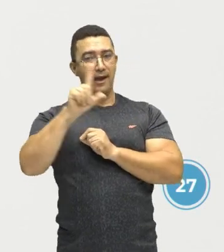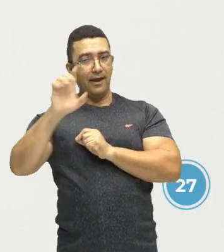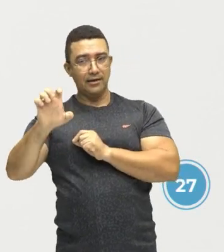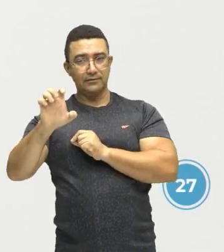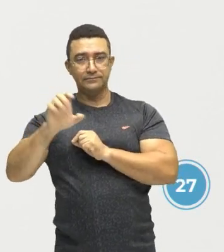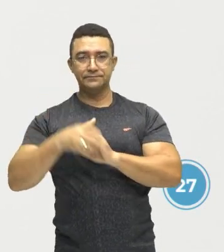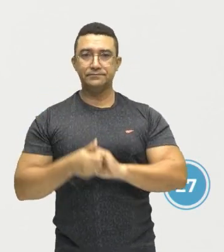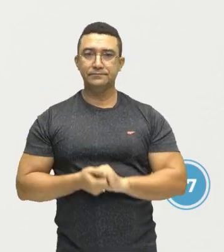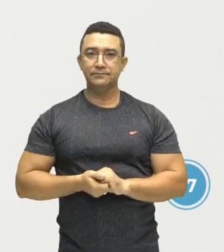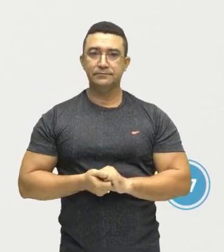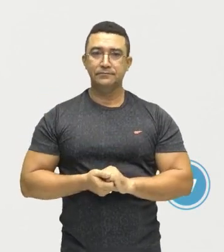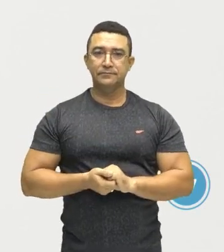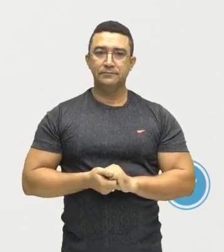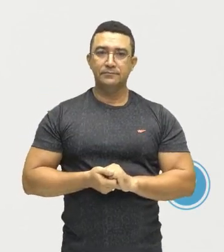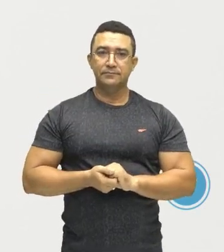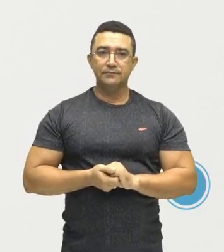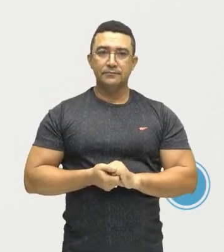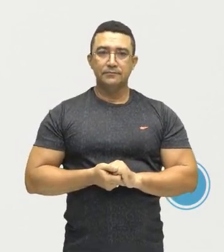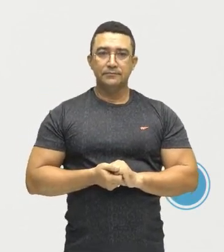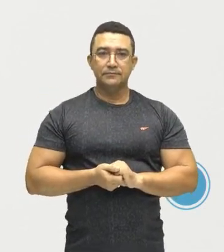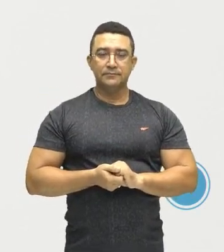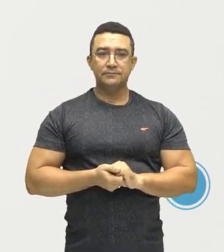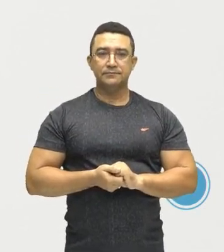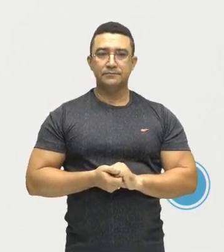bem. Então temos aqui